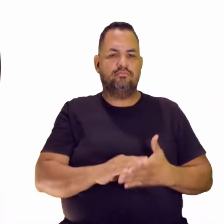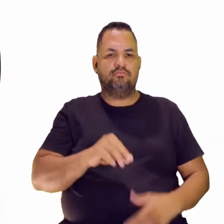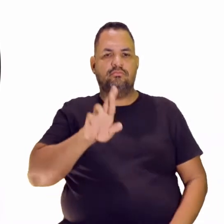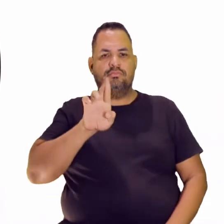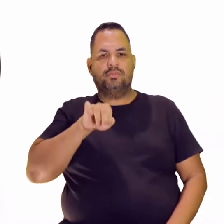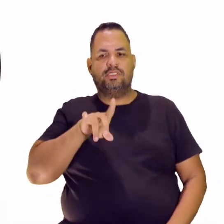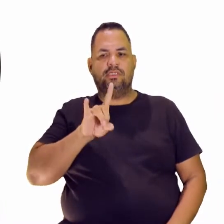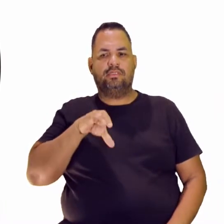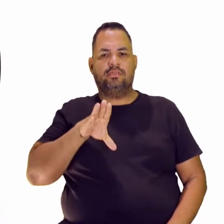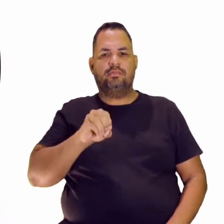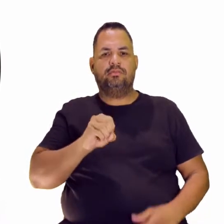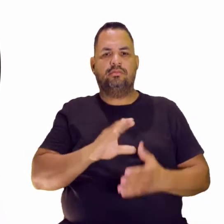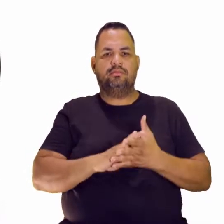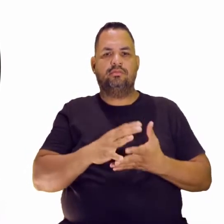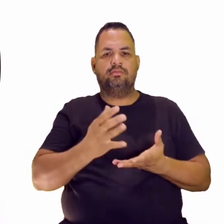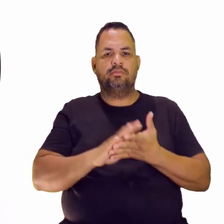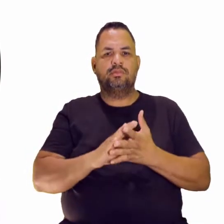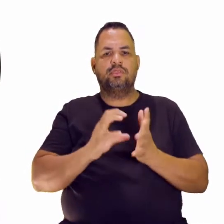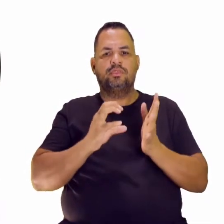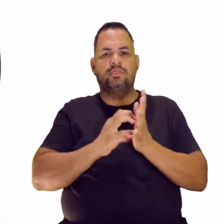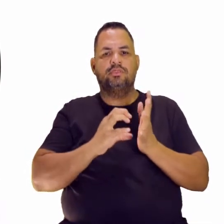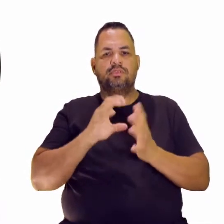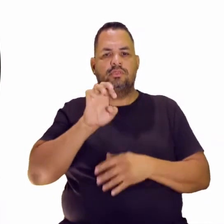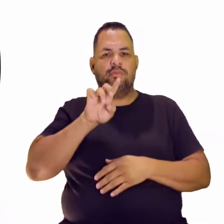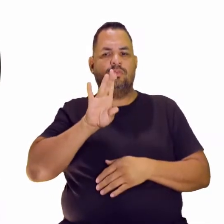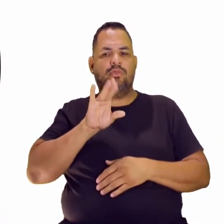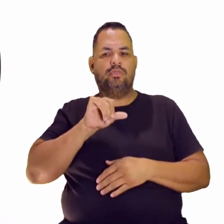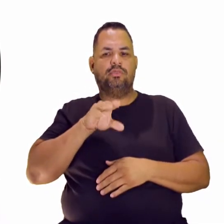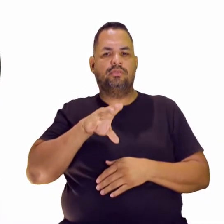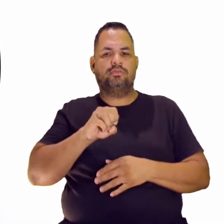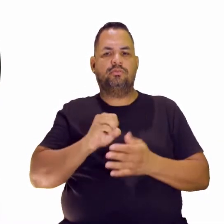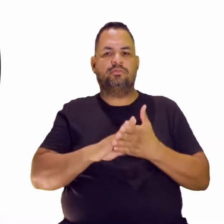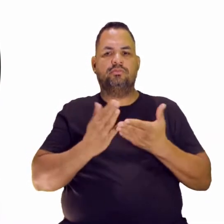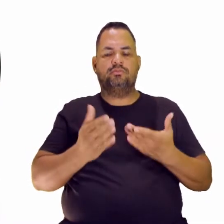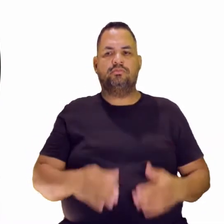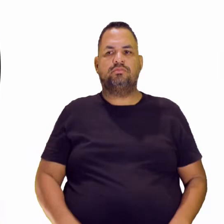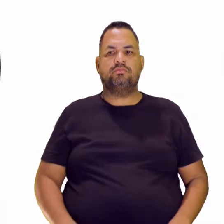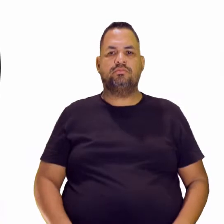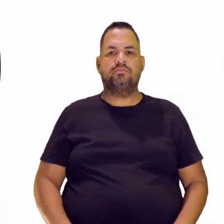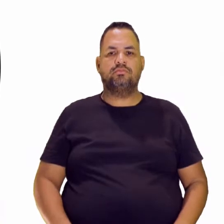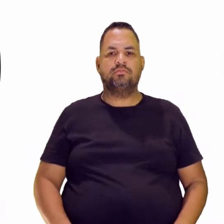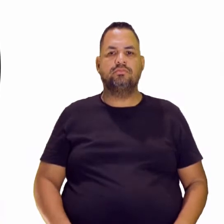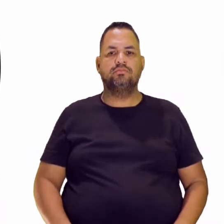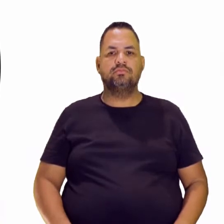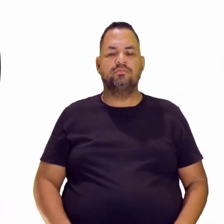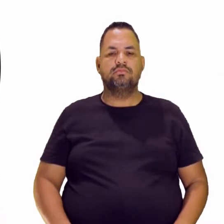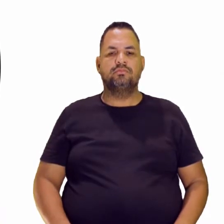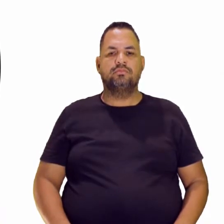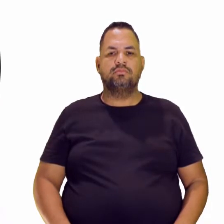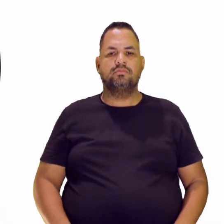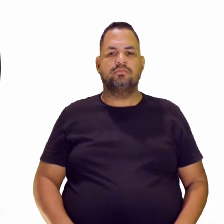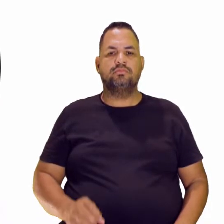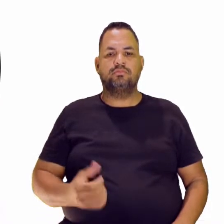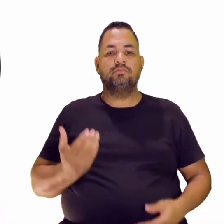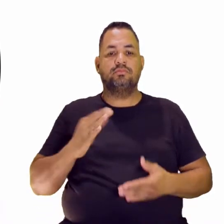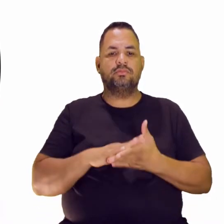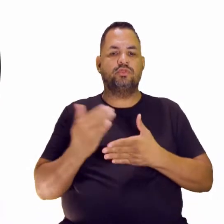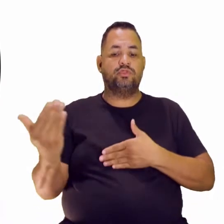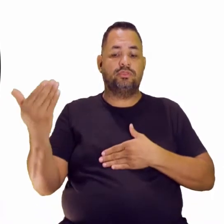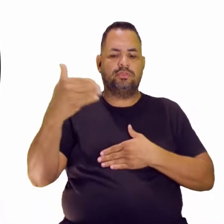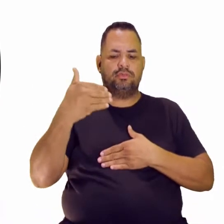do realismo, do simbolismo, trouxeram tudo que estava acontecendo, né, na Europa em